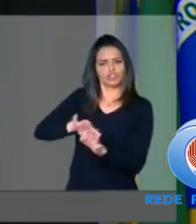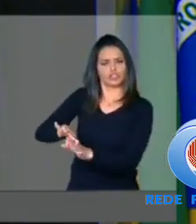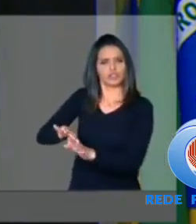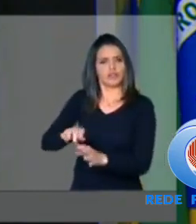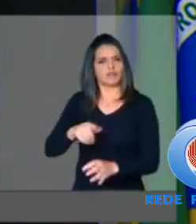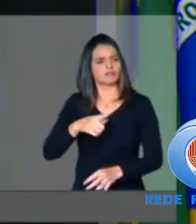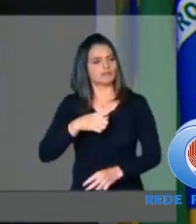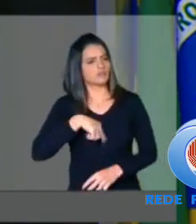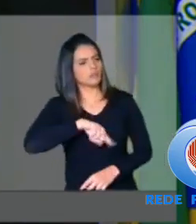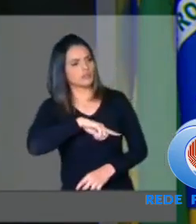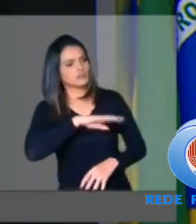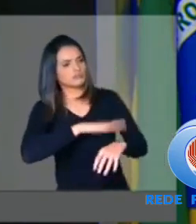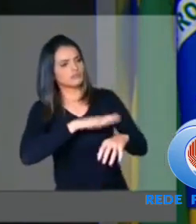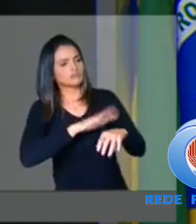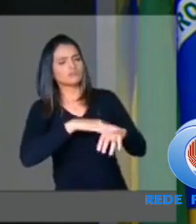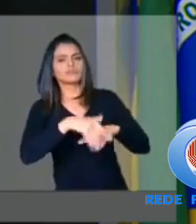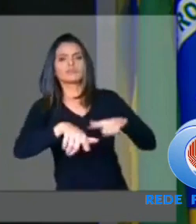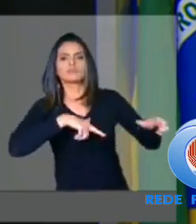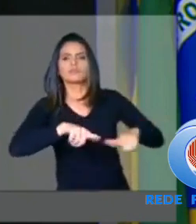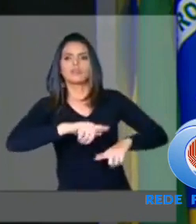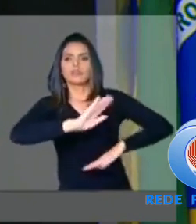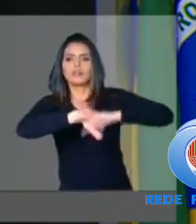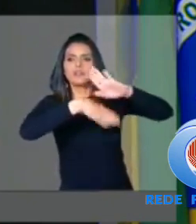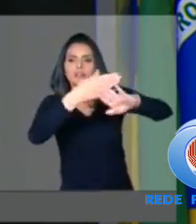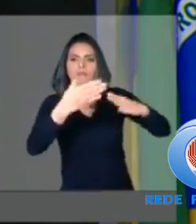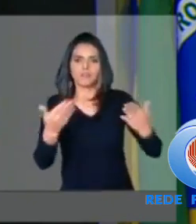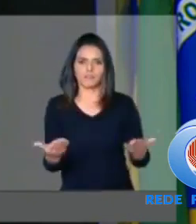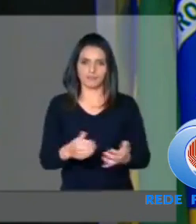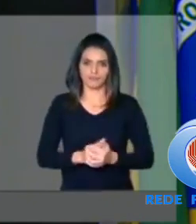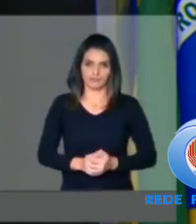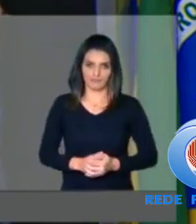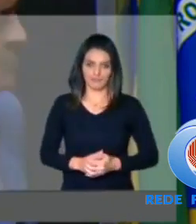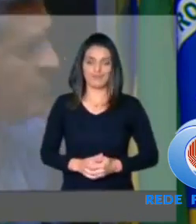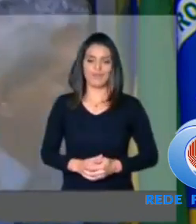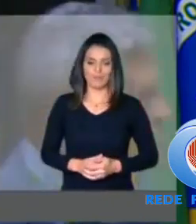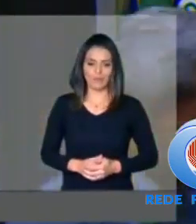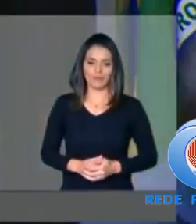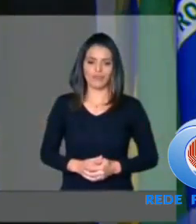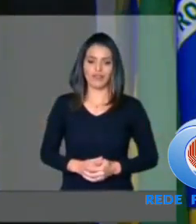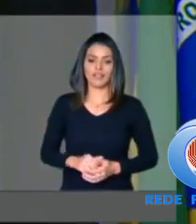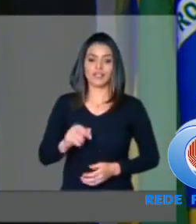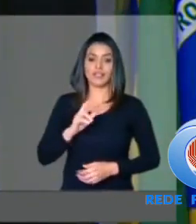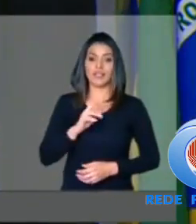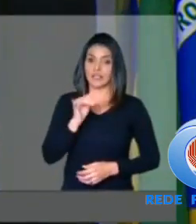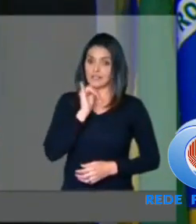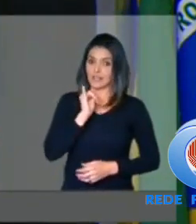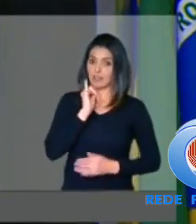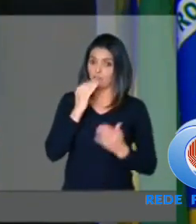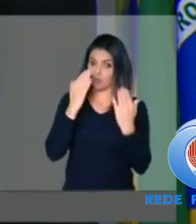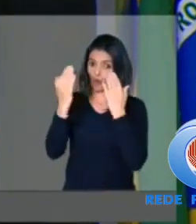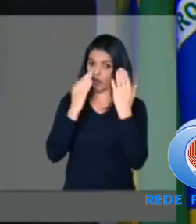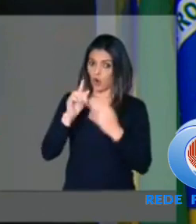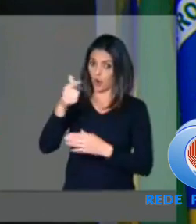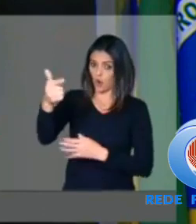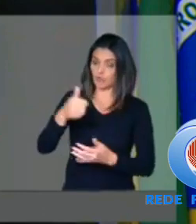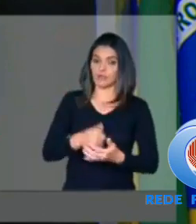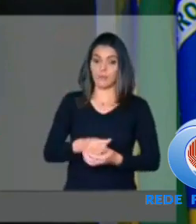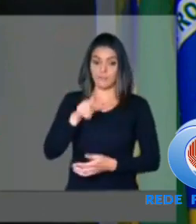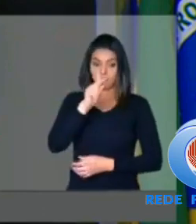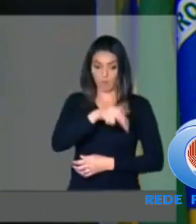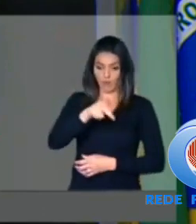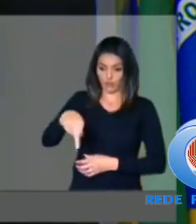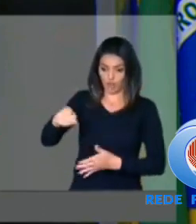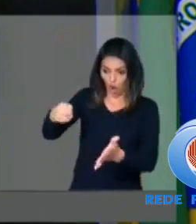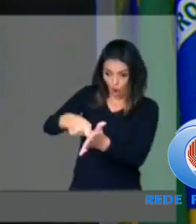cangote. E a interpretação que se faz é o contrário. Não é o professor que é obrigado a trabalhar no final de semana,